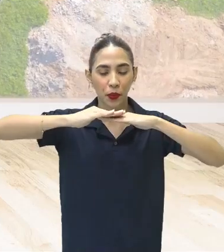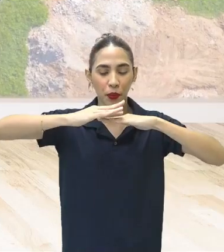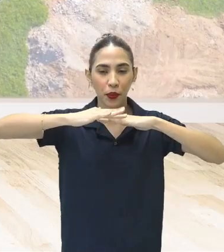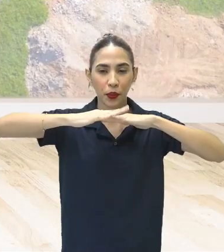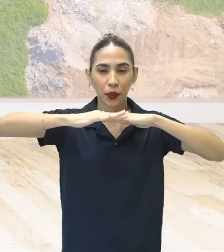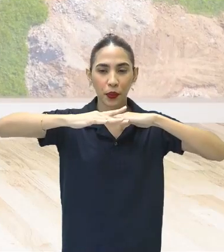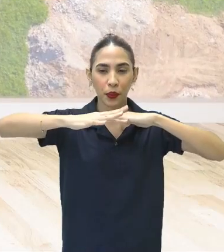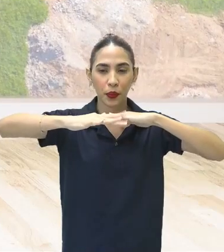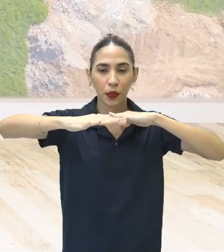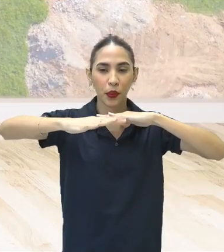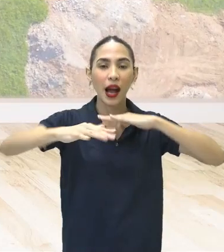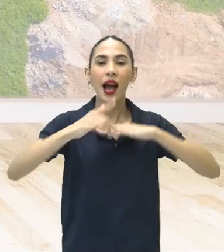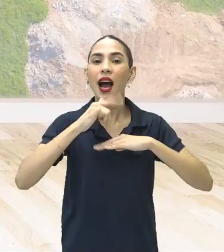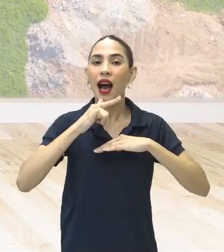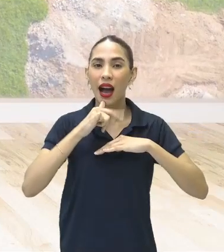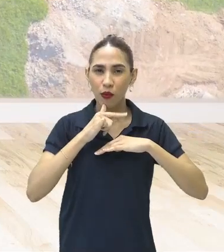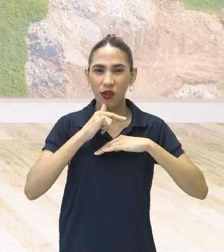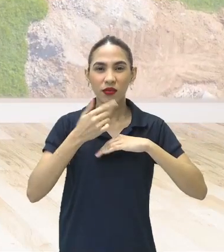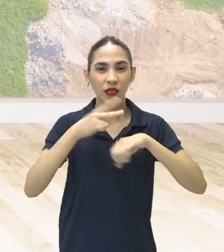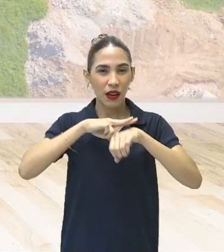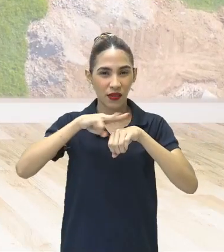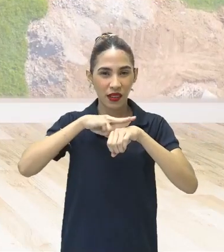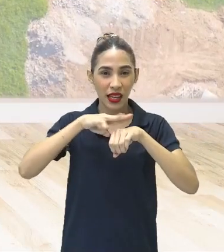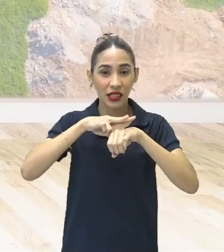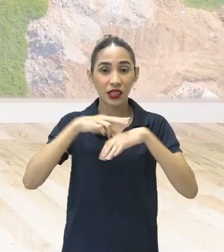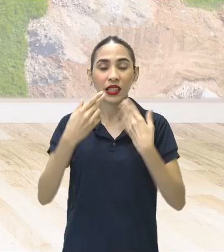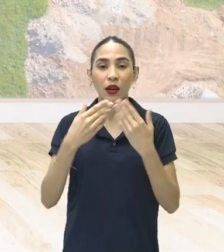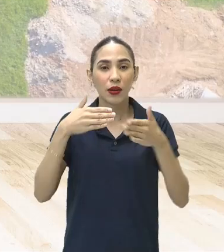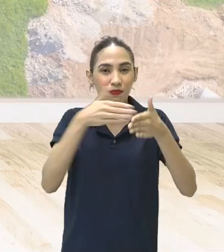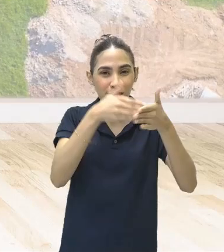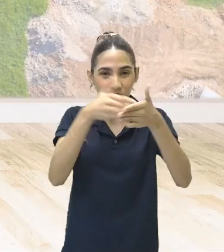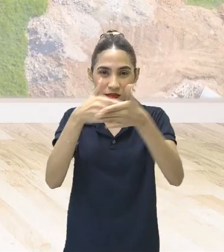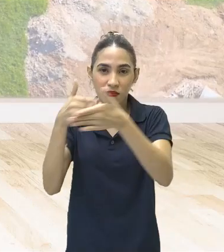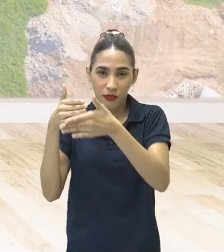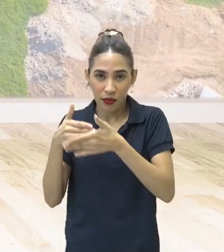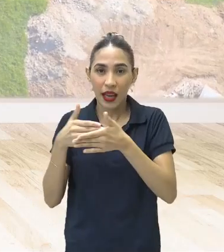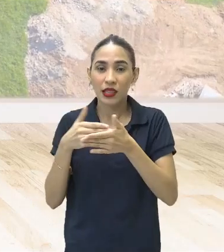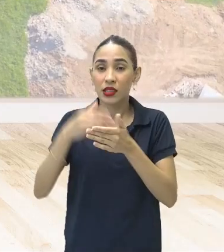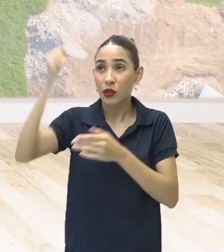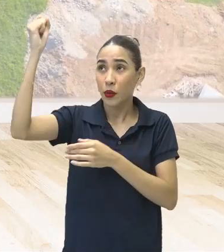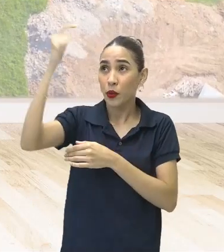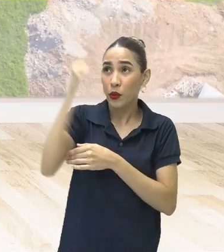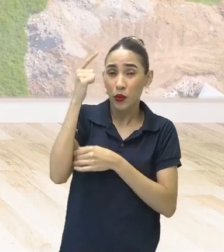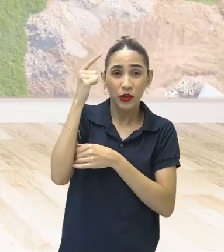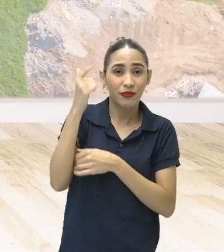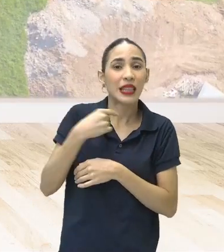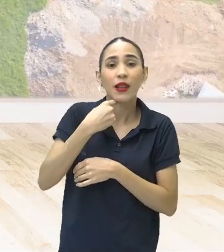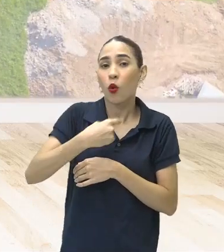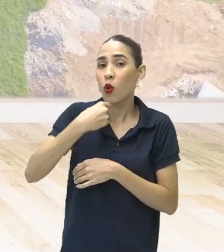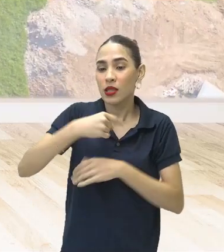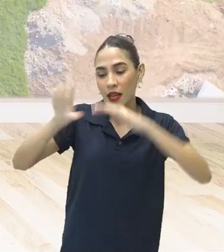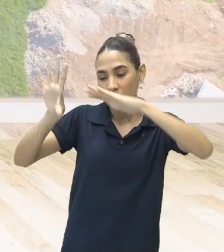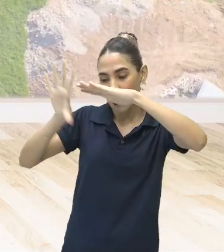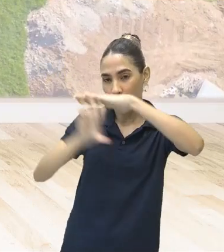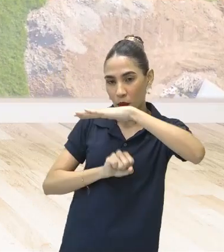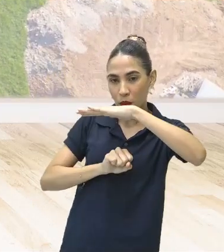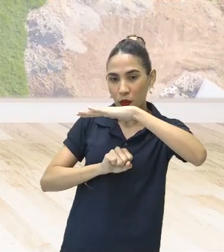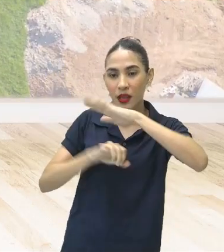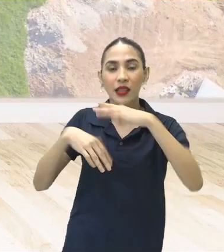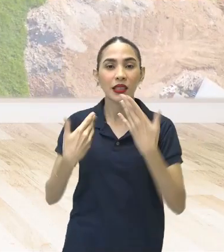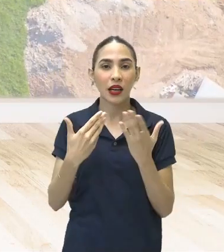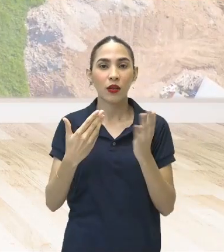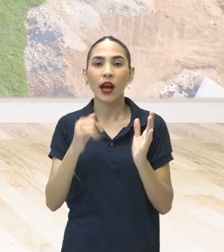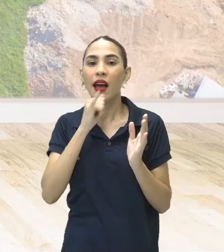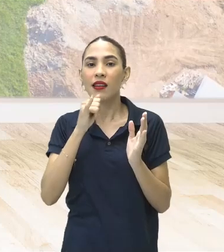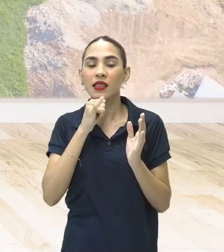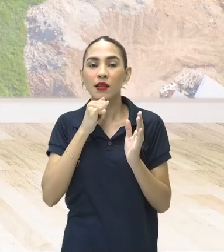na superfície da água. E essa cortina impede a passagem de luz e aí as espécies